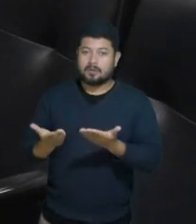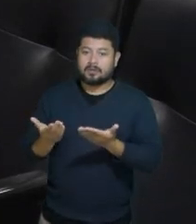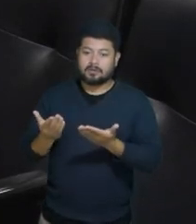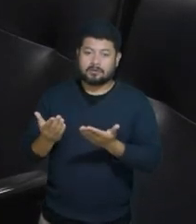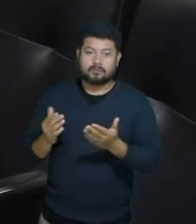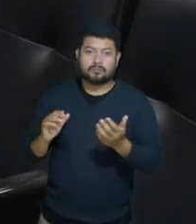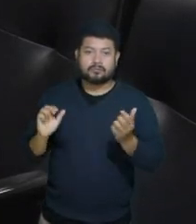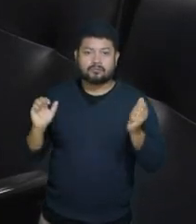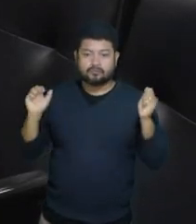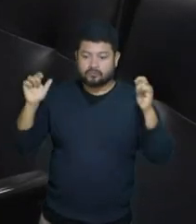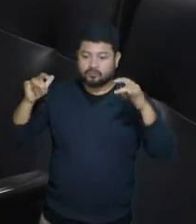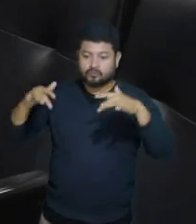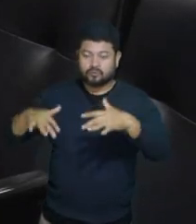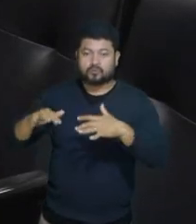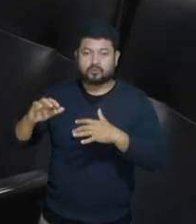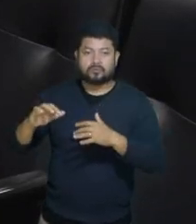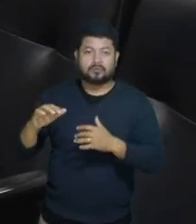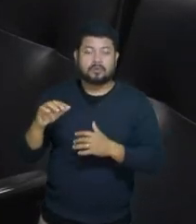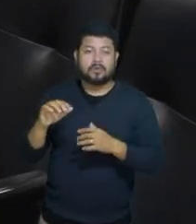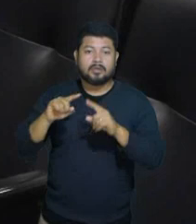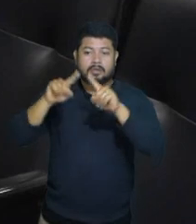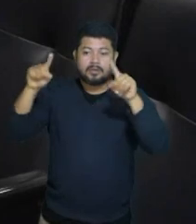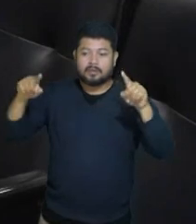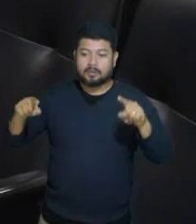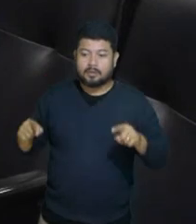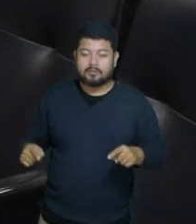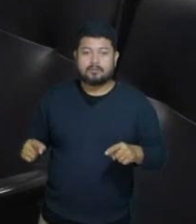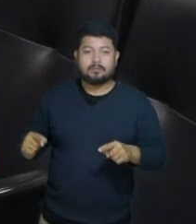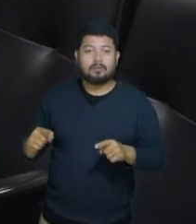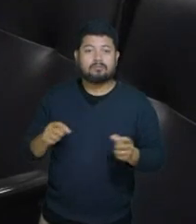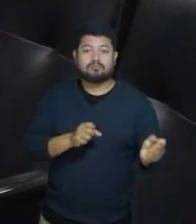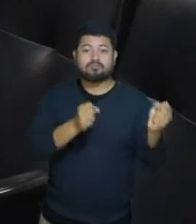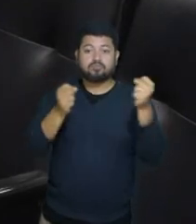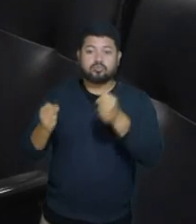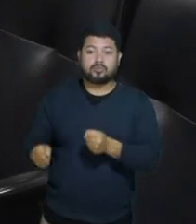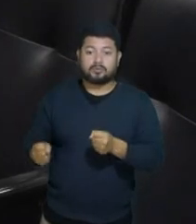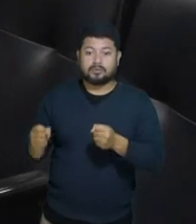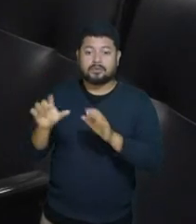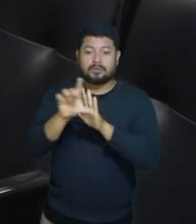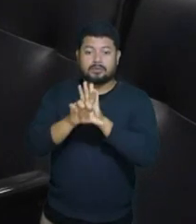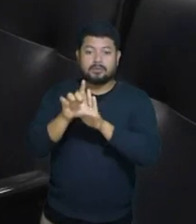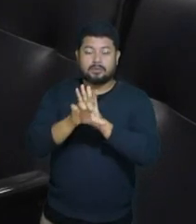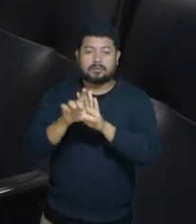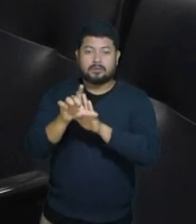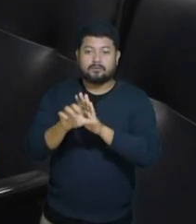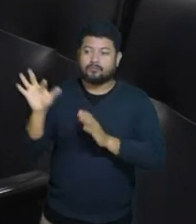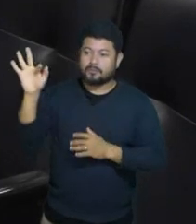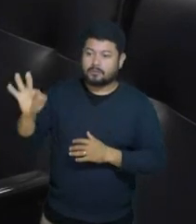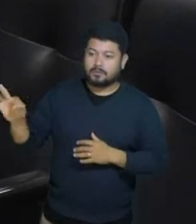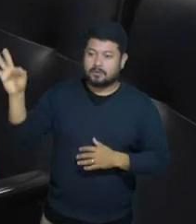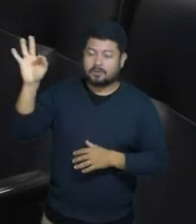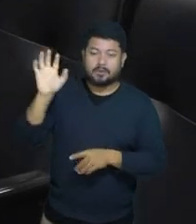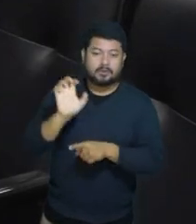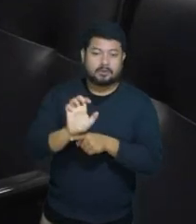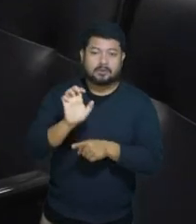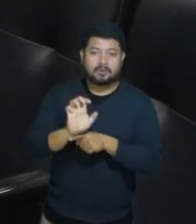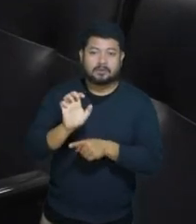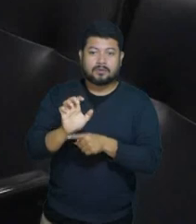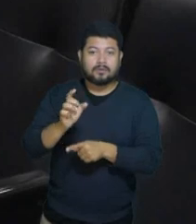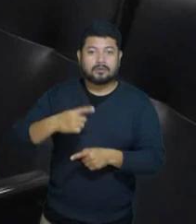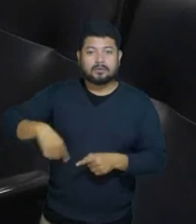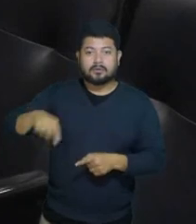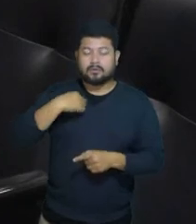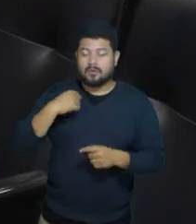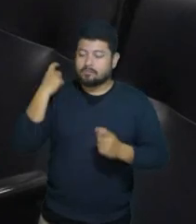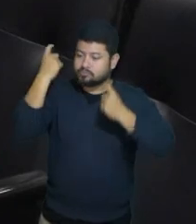Federação dos Servidores dos Poderes Legislativos Federal e Estaduais do Distrito Federal. Nós nos preocupamos com a situação do Rio